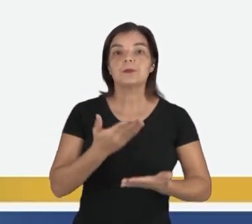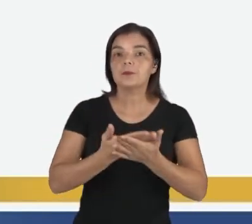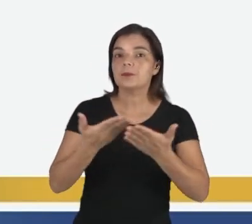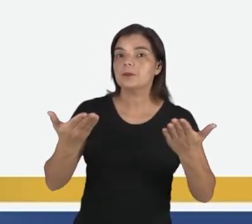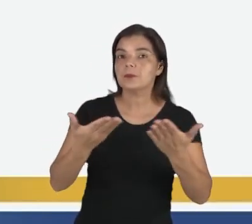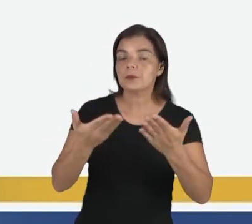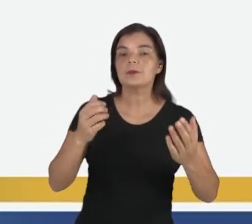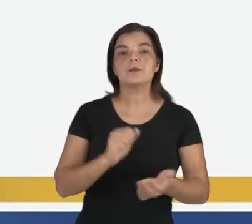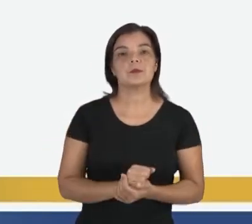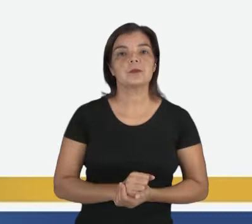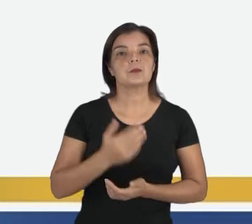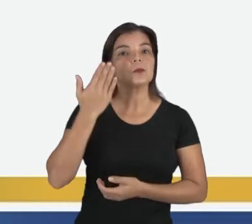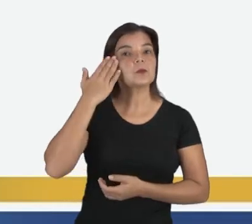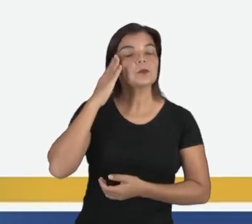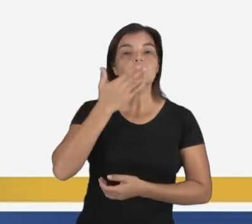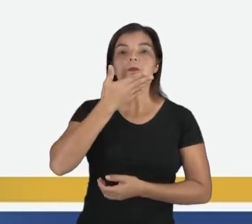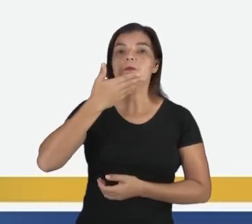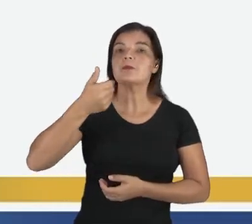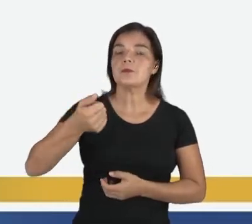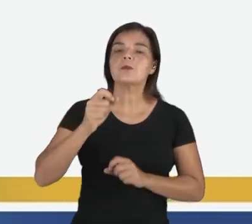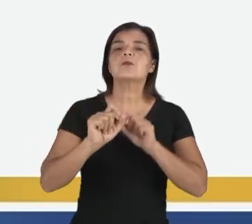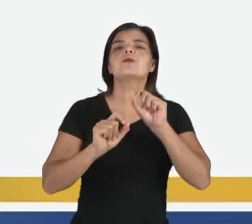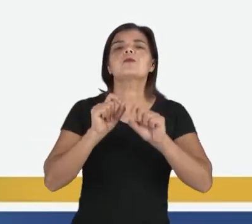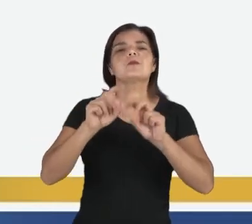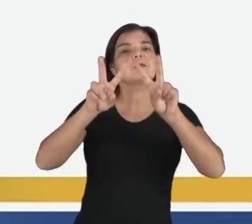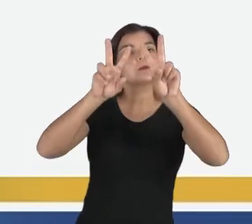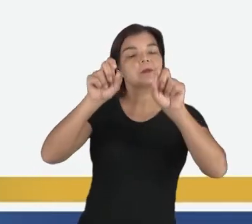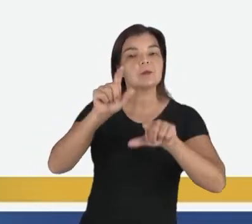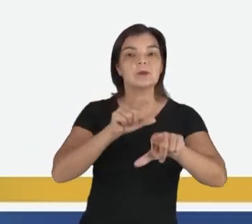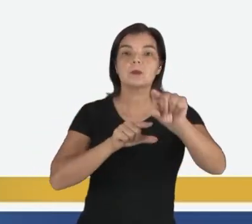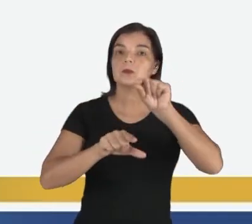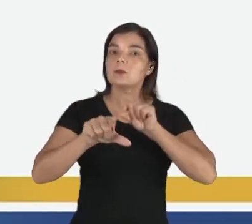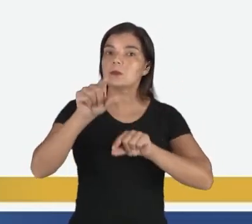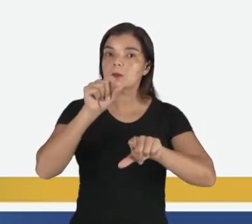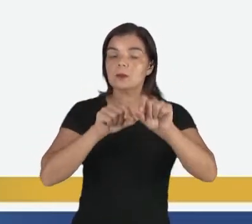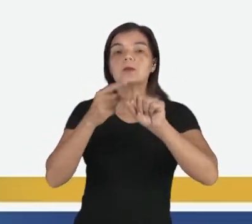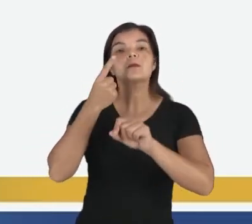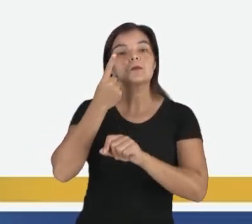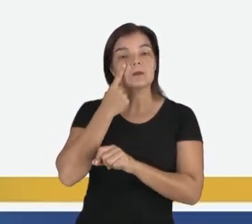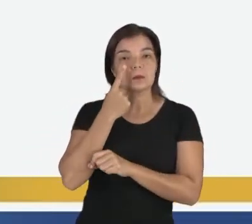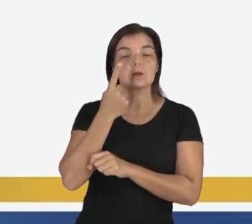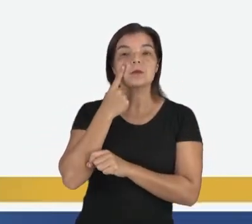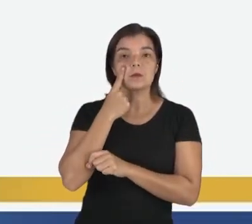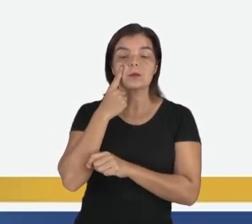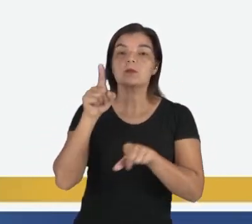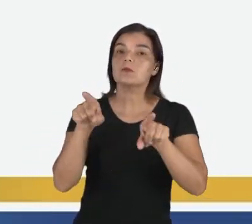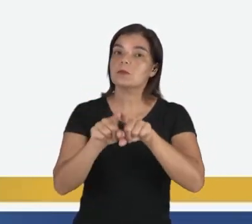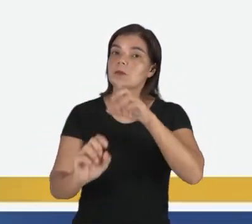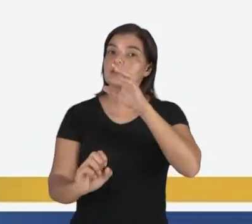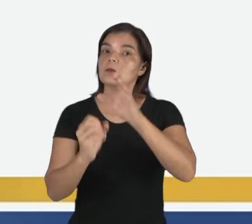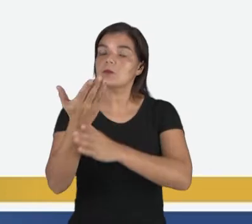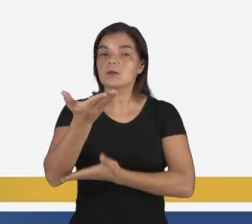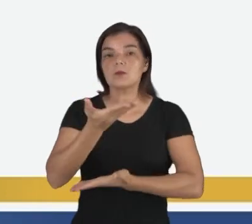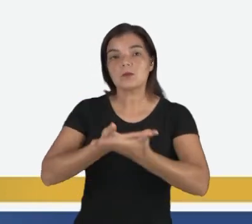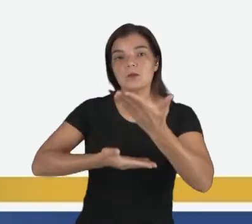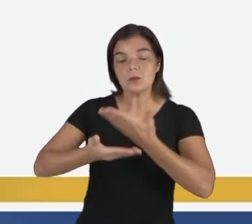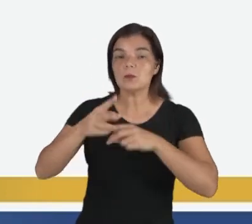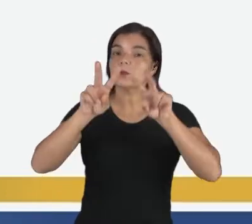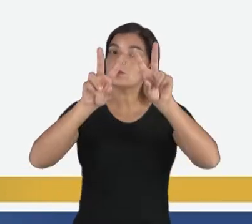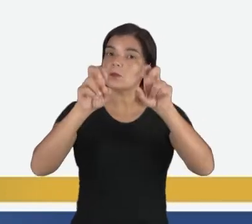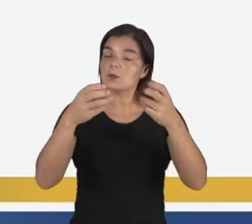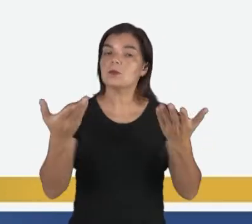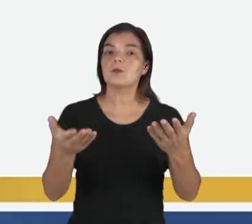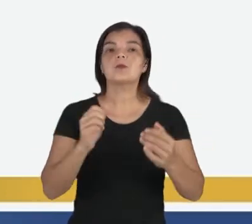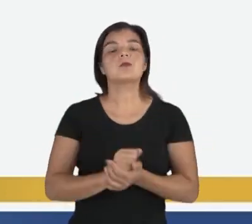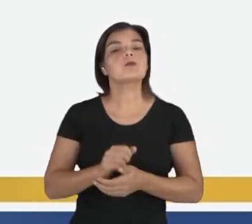de hoje, vamos entender melhor como os temas selecionados para abordagem e os fatos relacionados ao